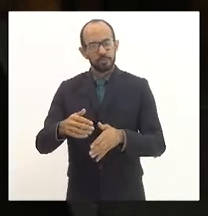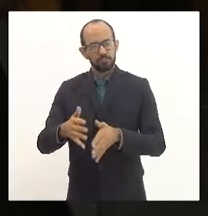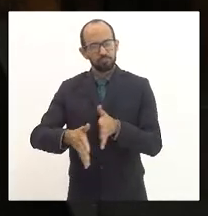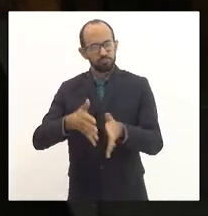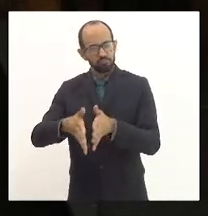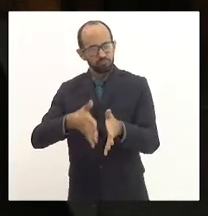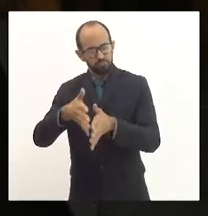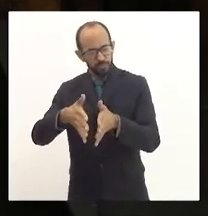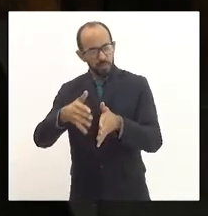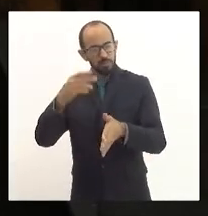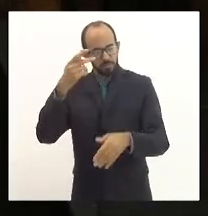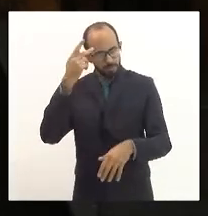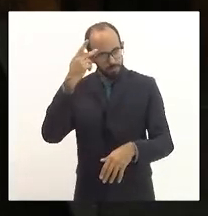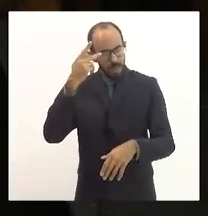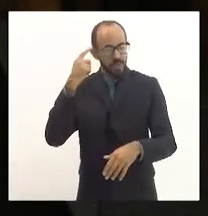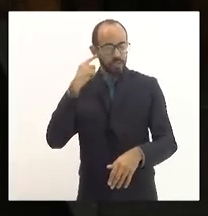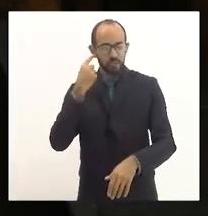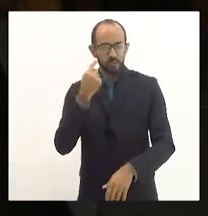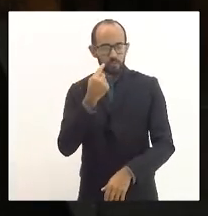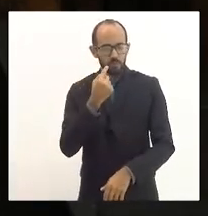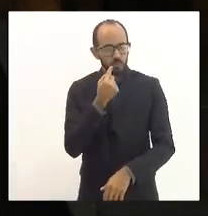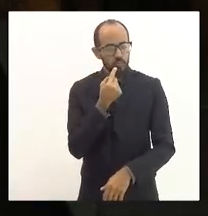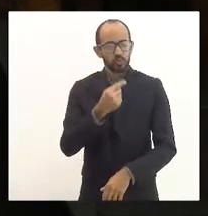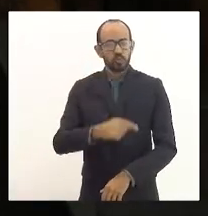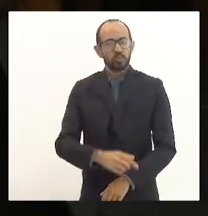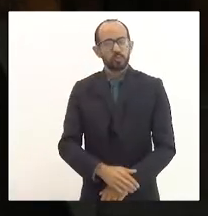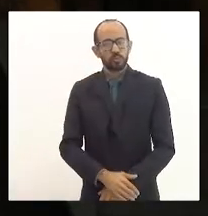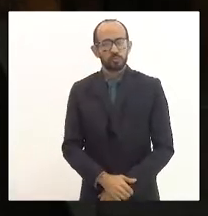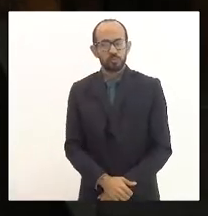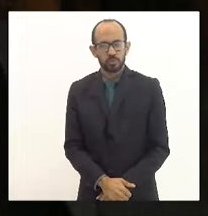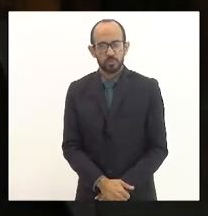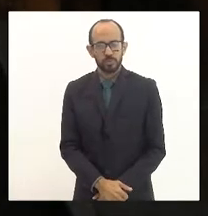voz aos deficientes auditivos